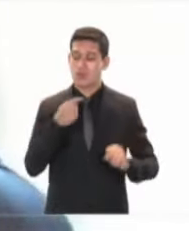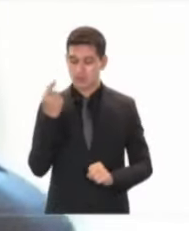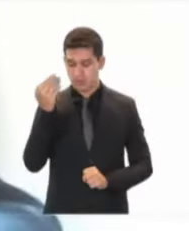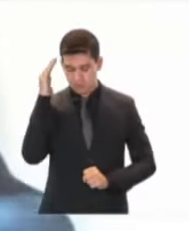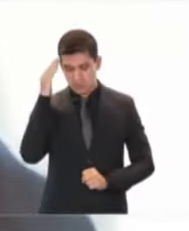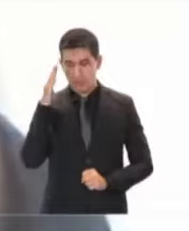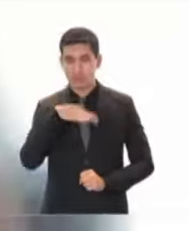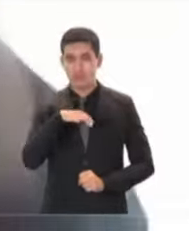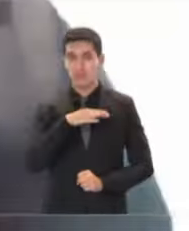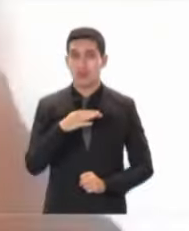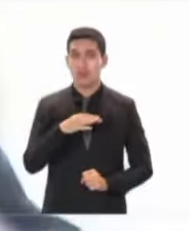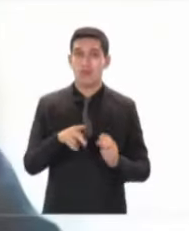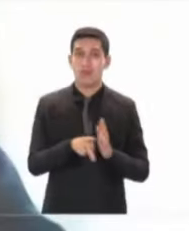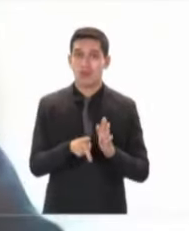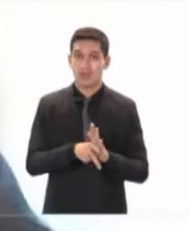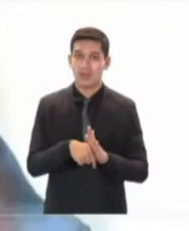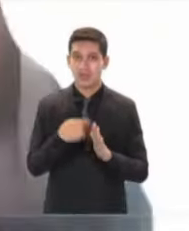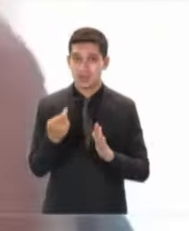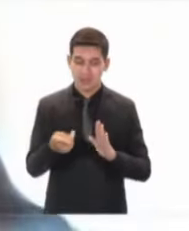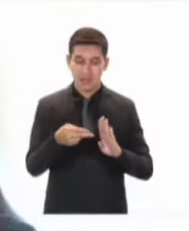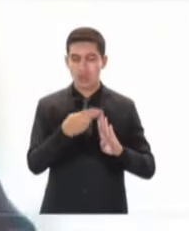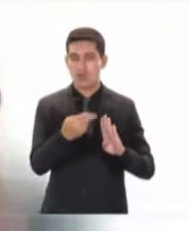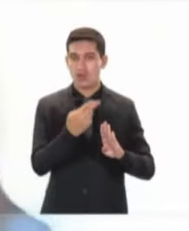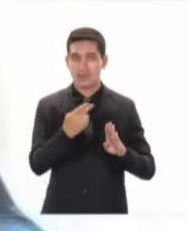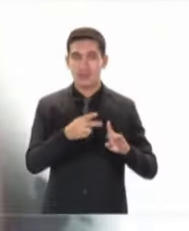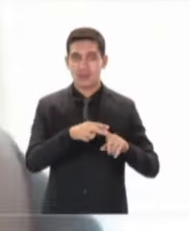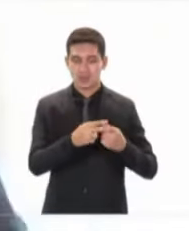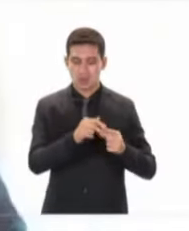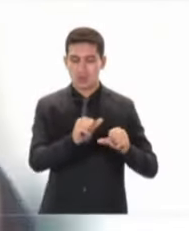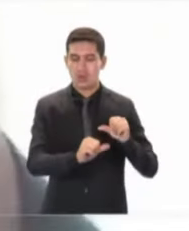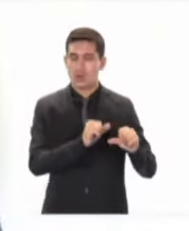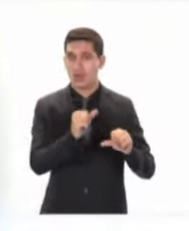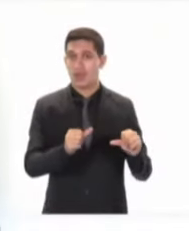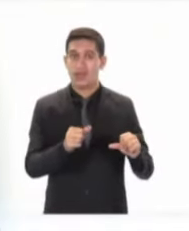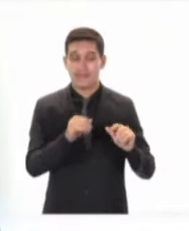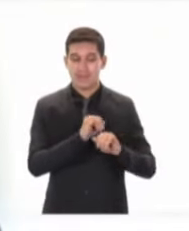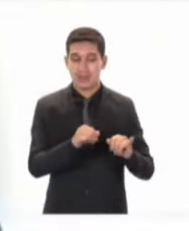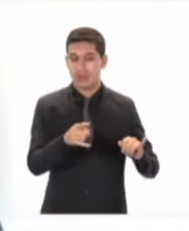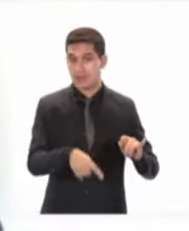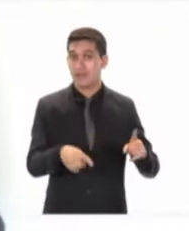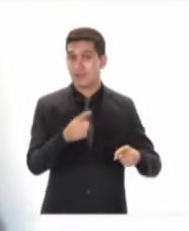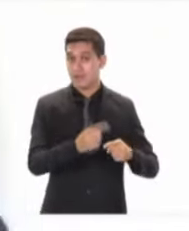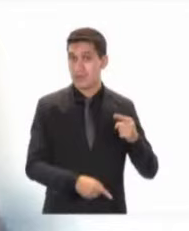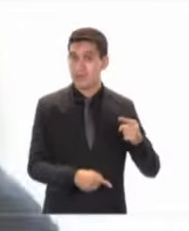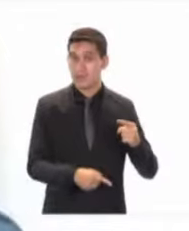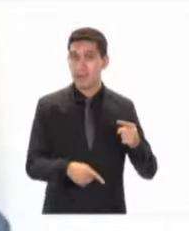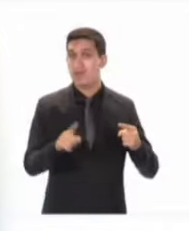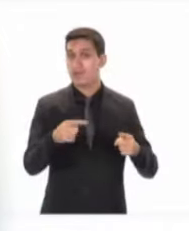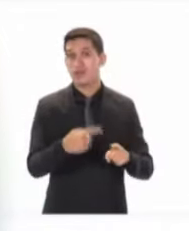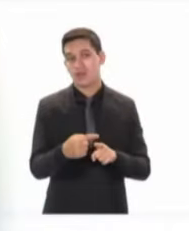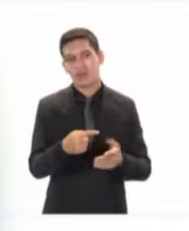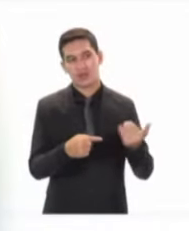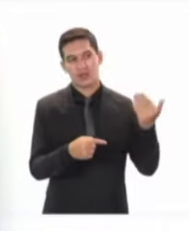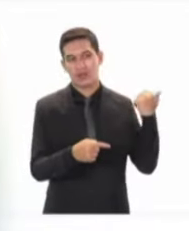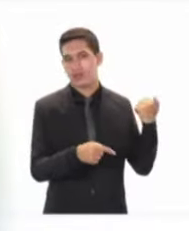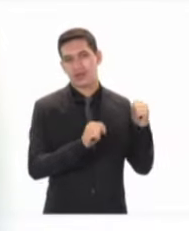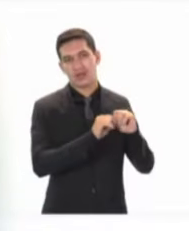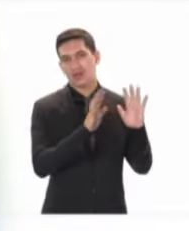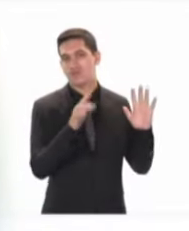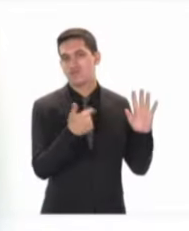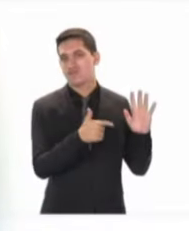por editar uma norma nova, deixando claro que essa é uma conduta proibida, é porque antes ela não estava